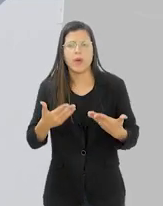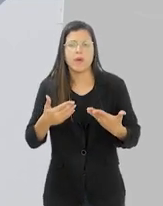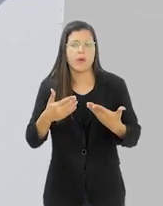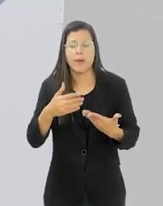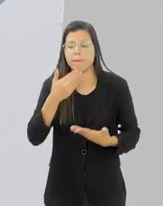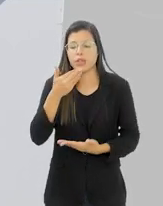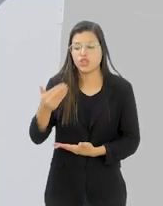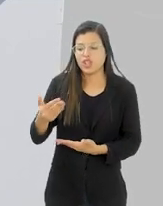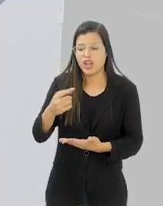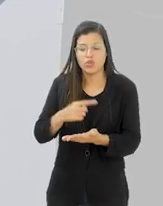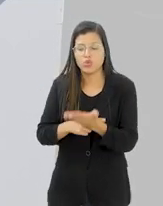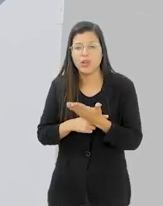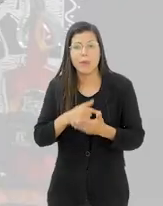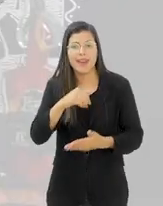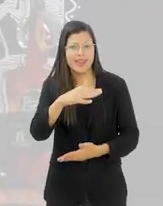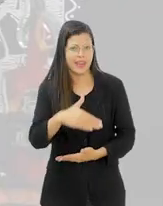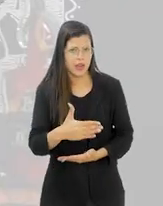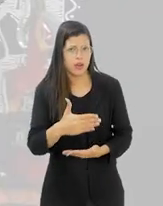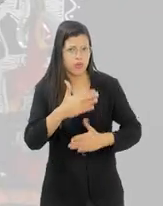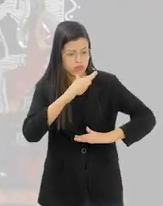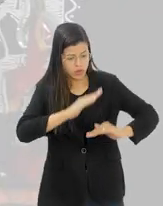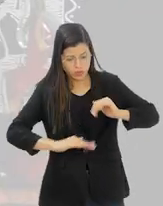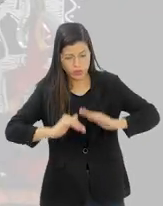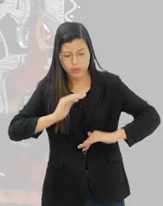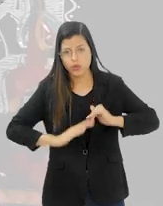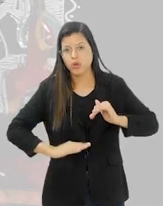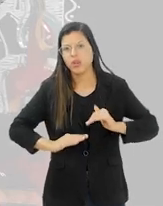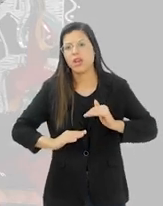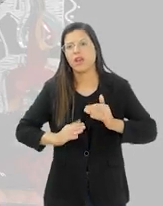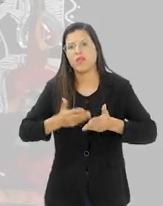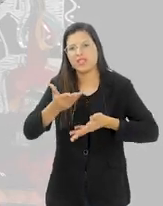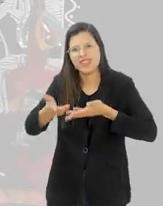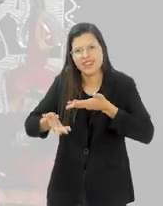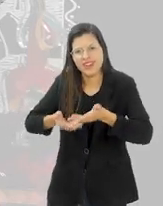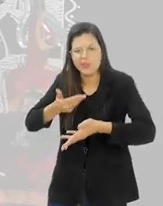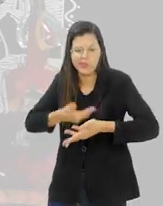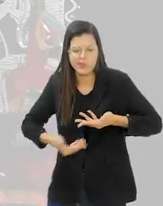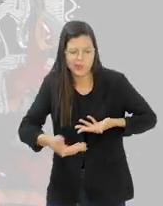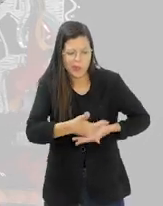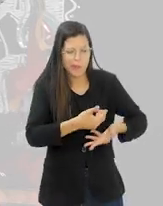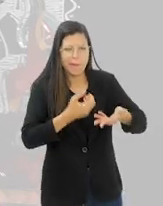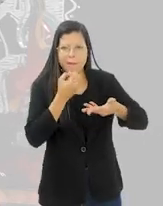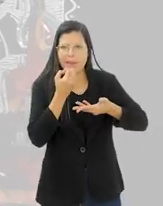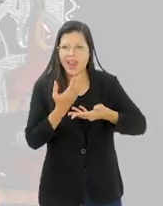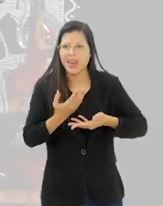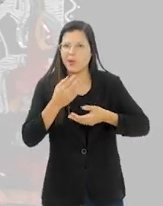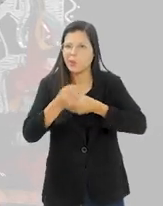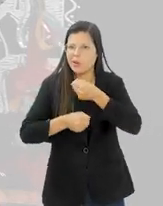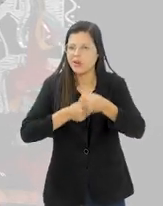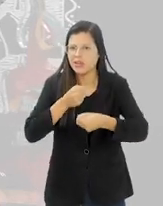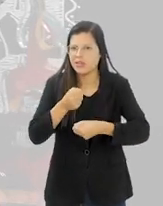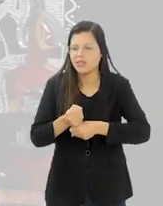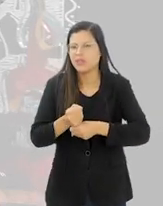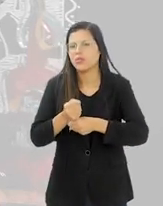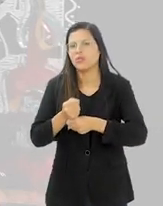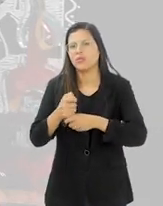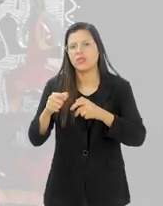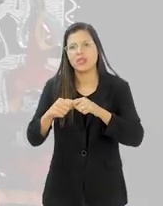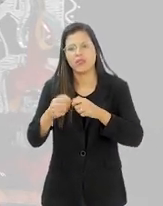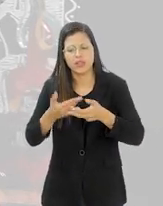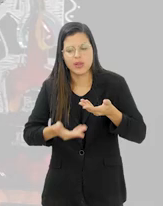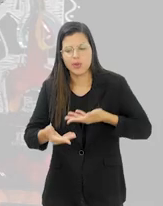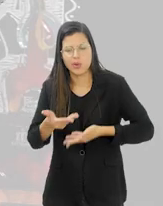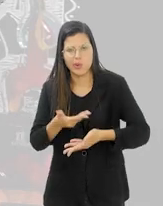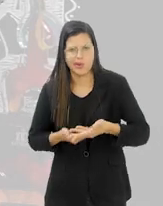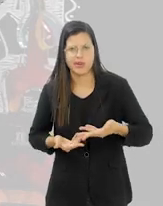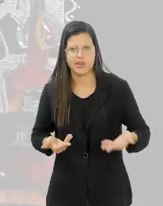quem? Você vai contar com esses profissionais que você tratou bem o ano todo, que você interagiu, que você fez a troca.